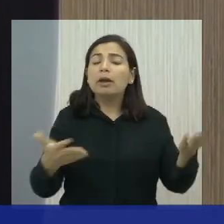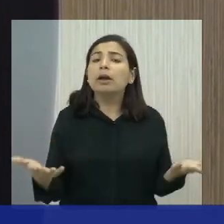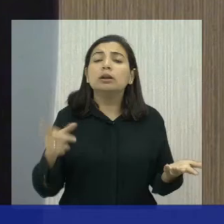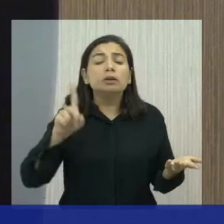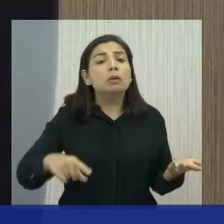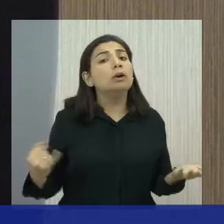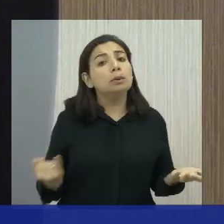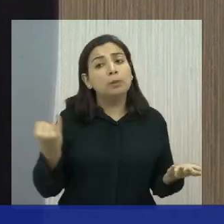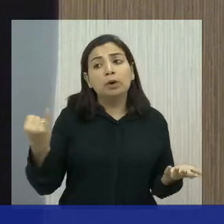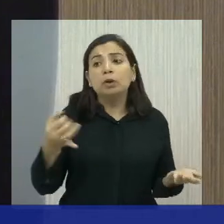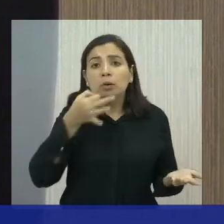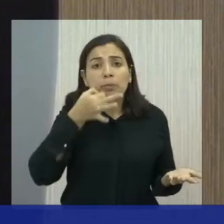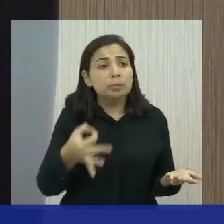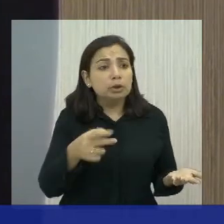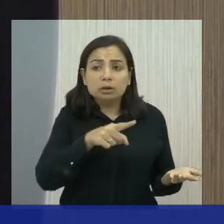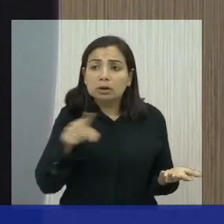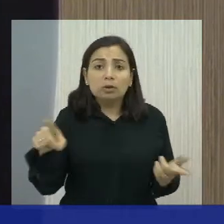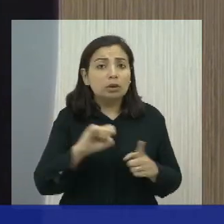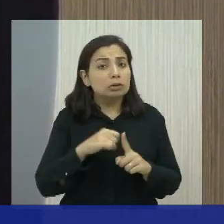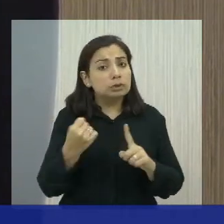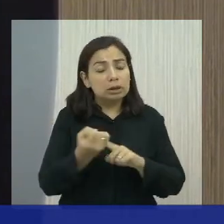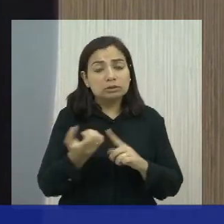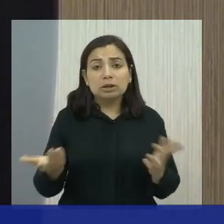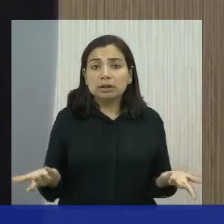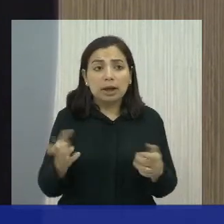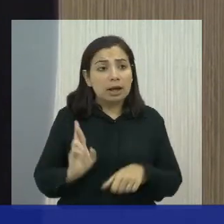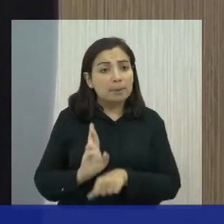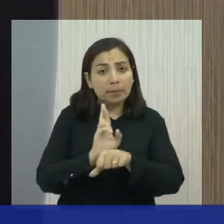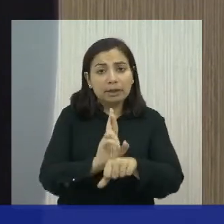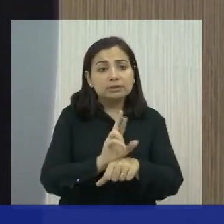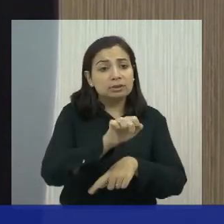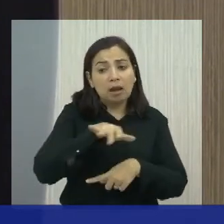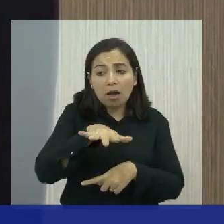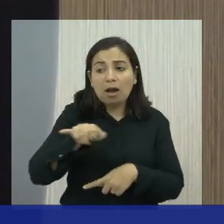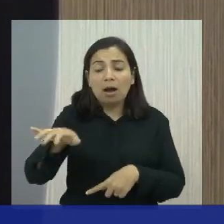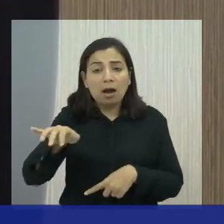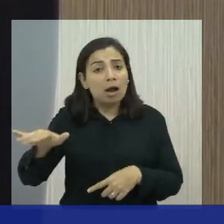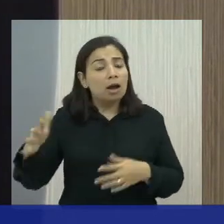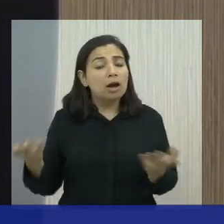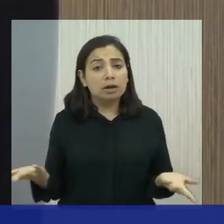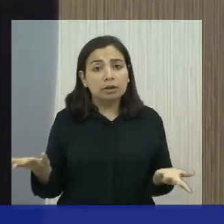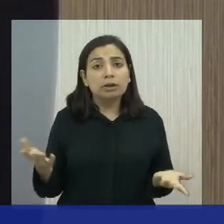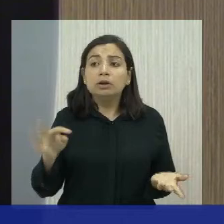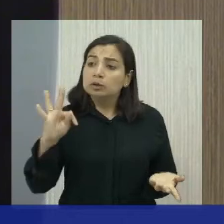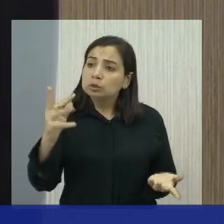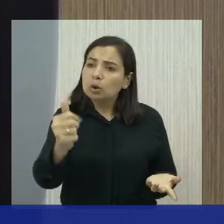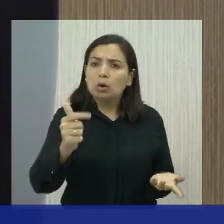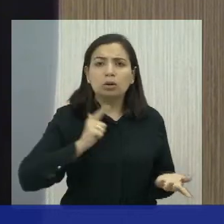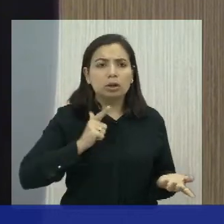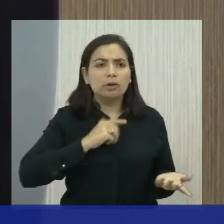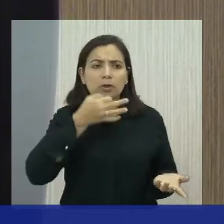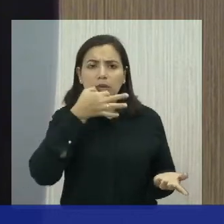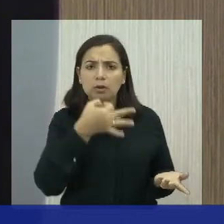muito importante que os que vieram aqui, que discutiram, que colocaram as suas